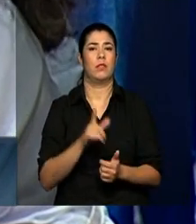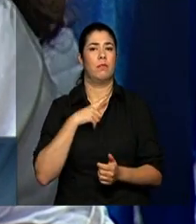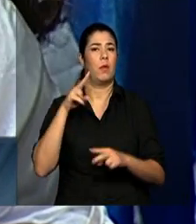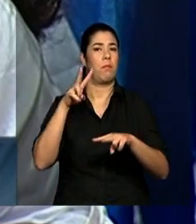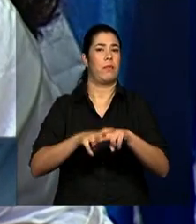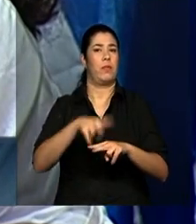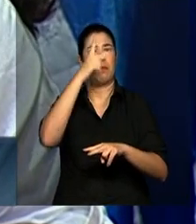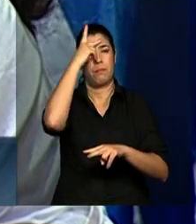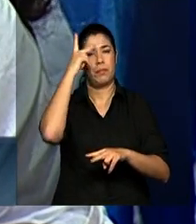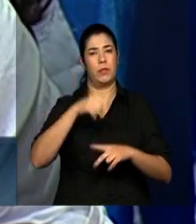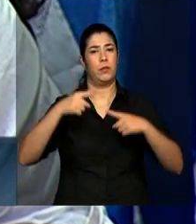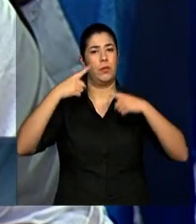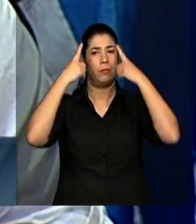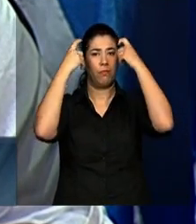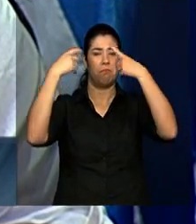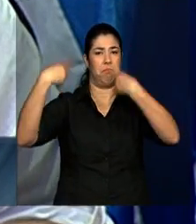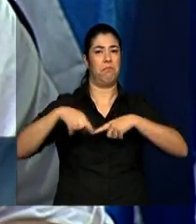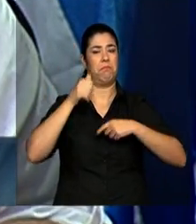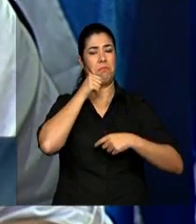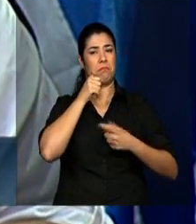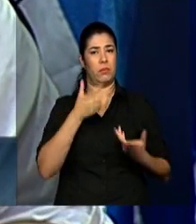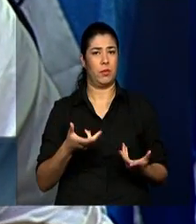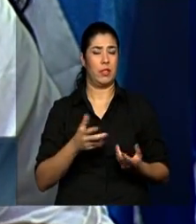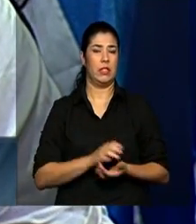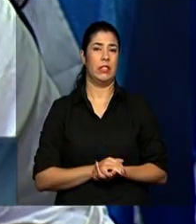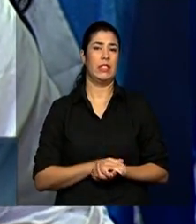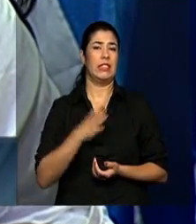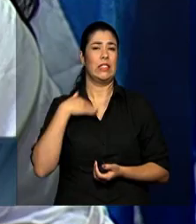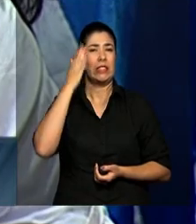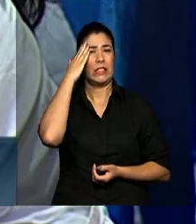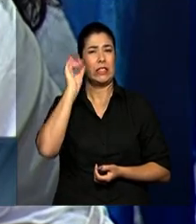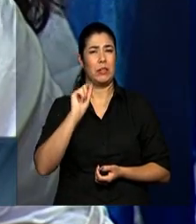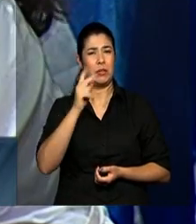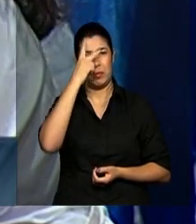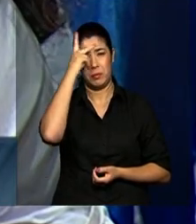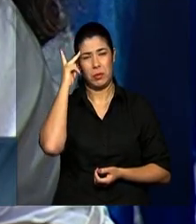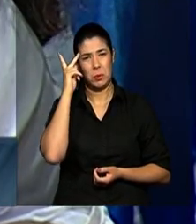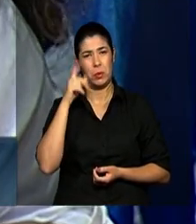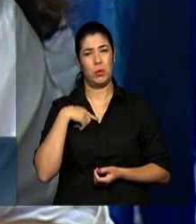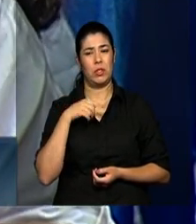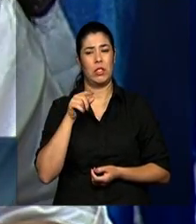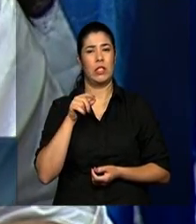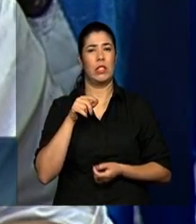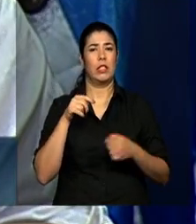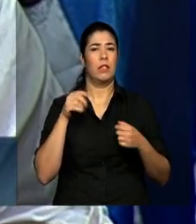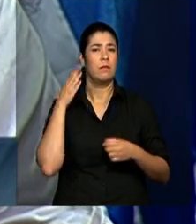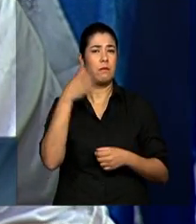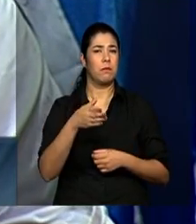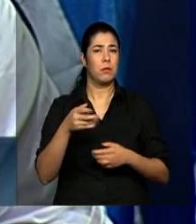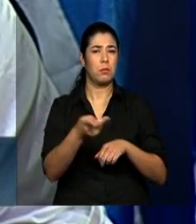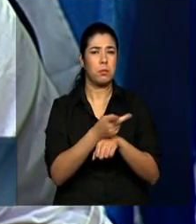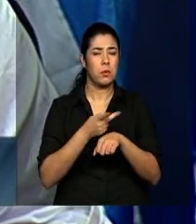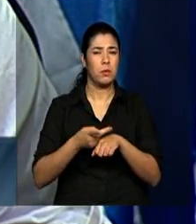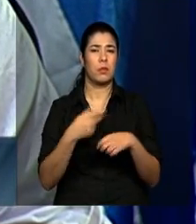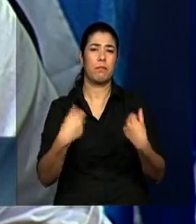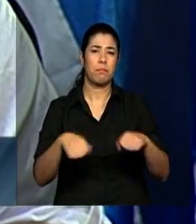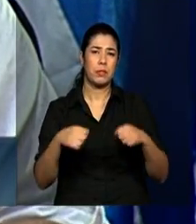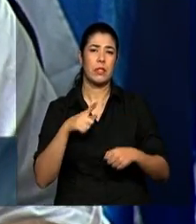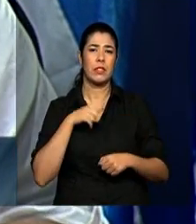E a gente sabe que hoje a estrutura, principalmente para a coleta de provas, essa estrutura para